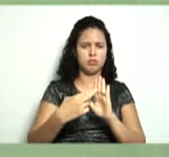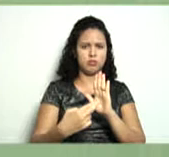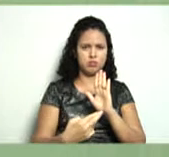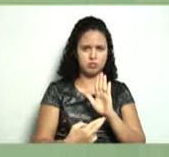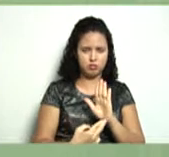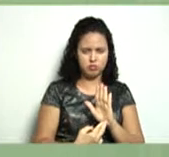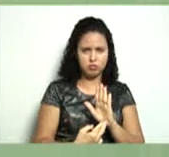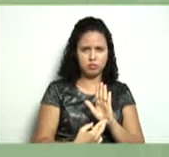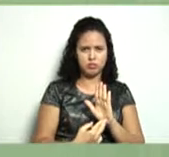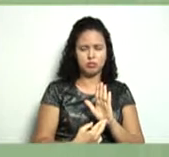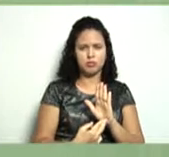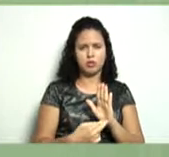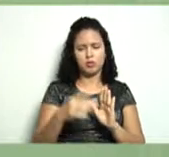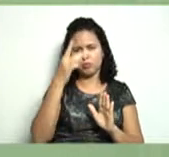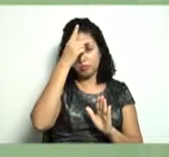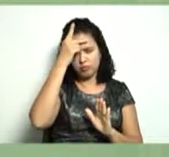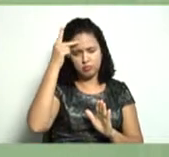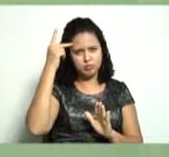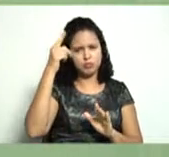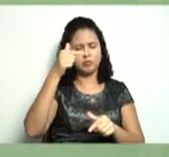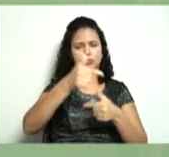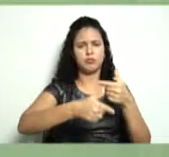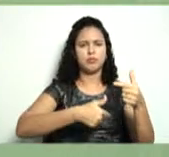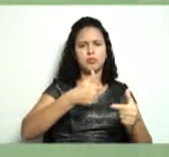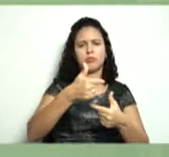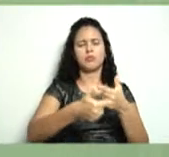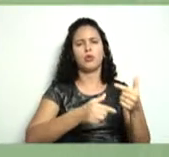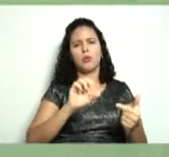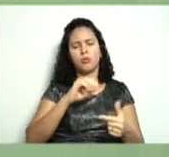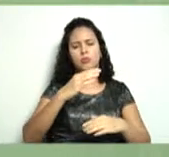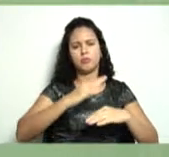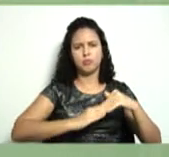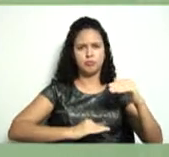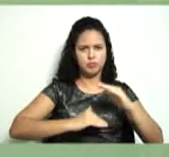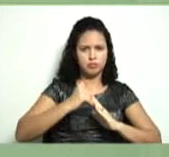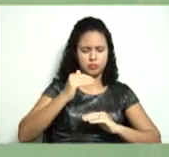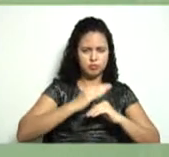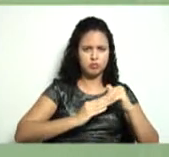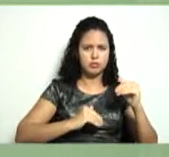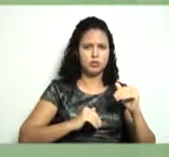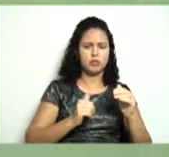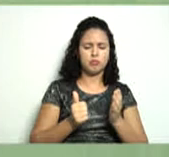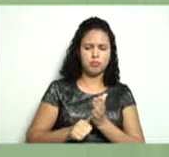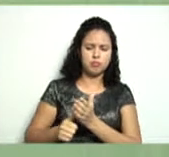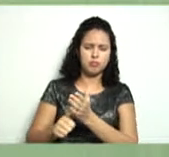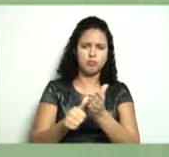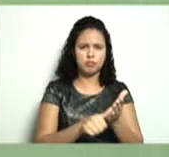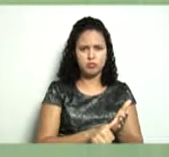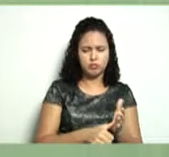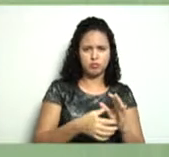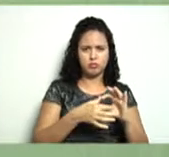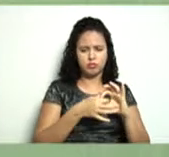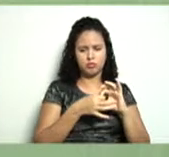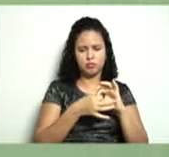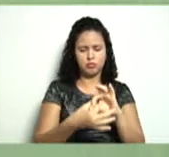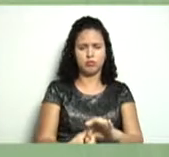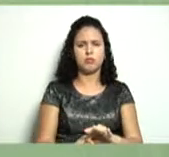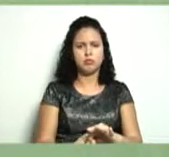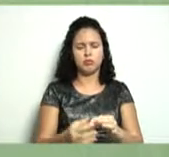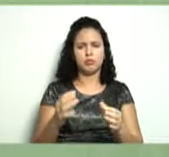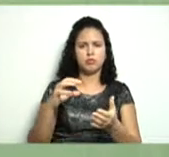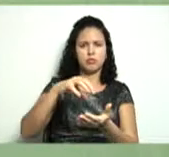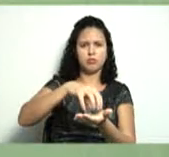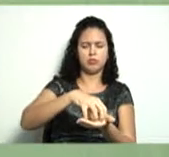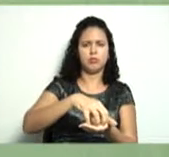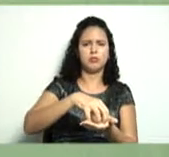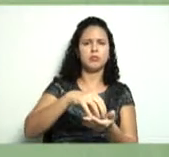às pessoas que exerçam determinada atividade ou profissão ou estejam vinculadas a determinada entidade.